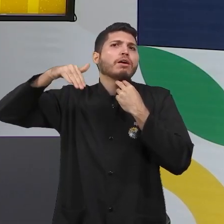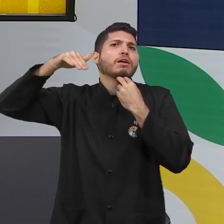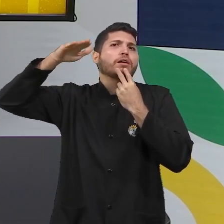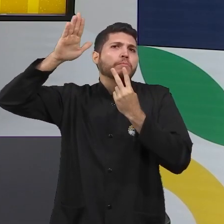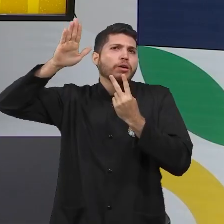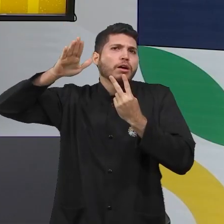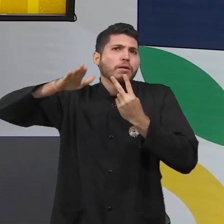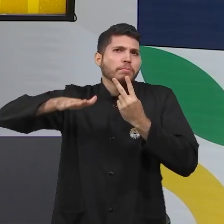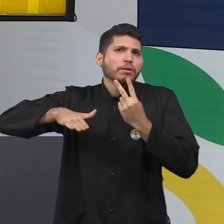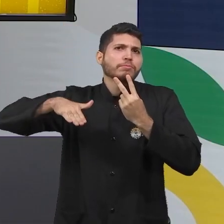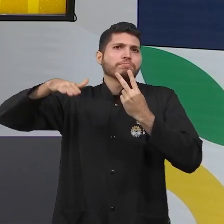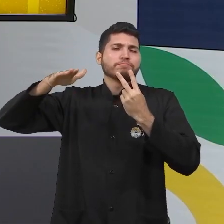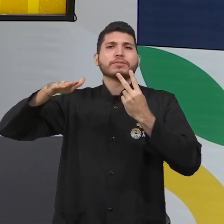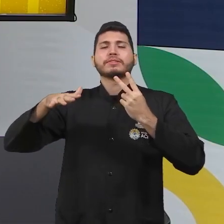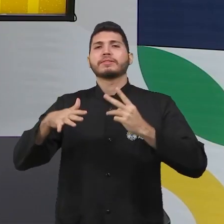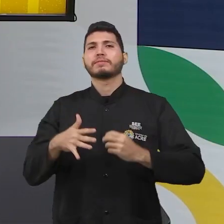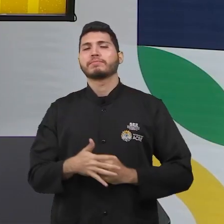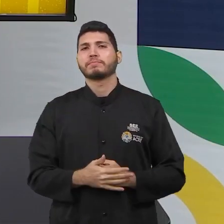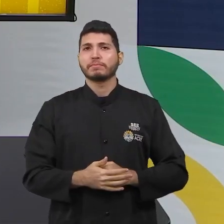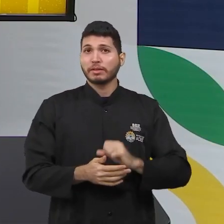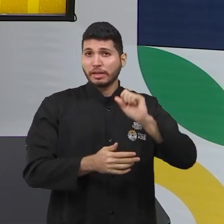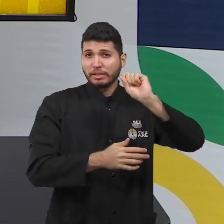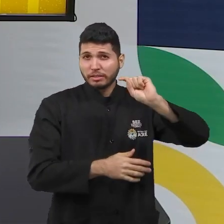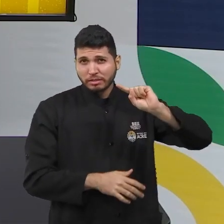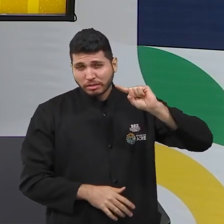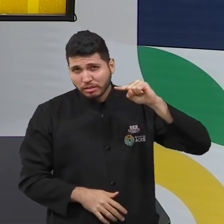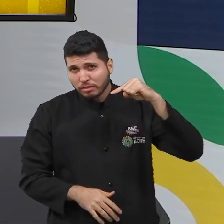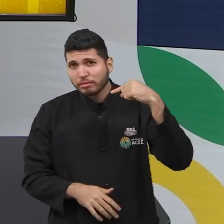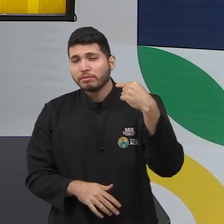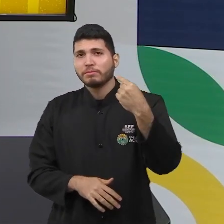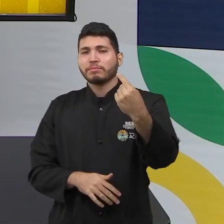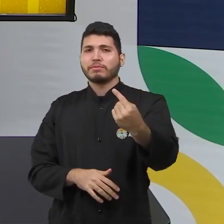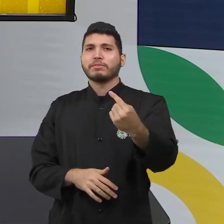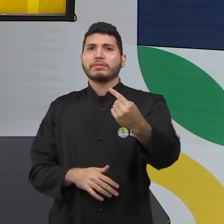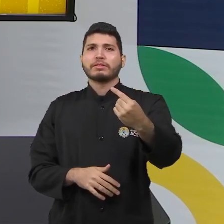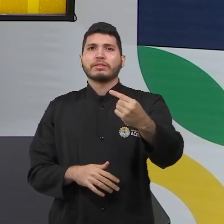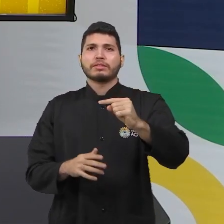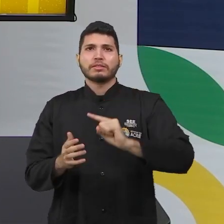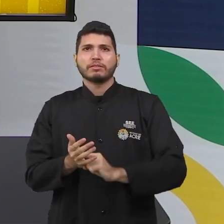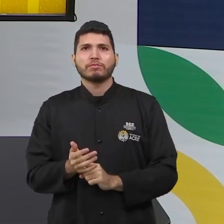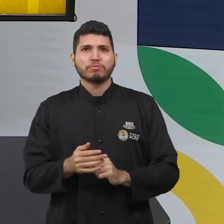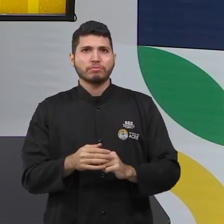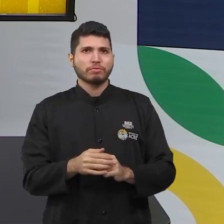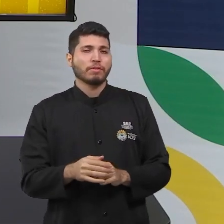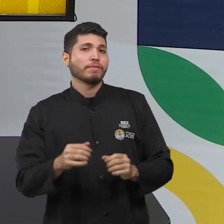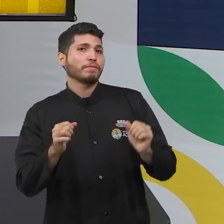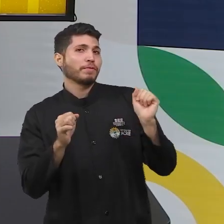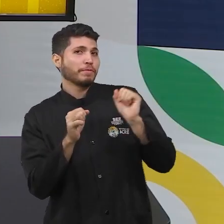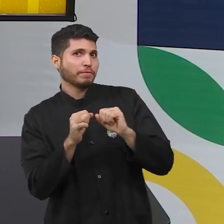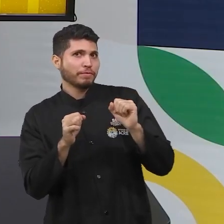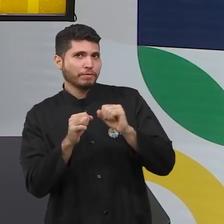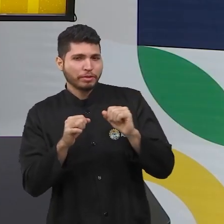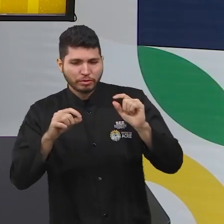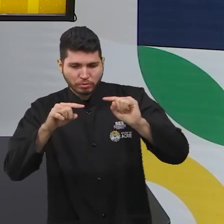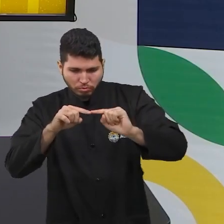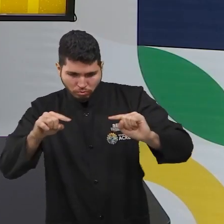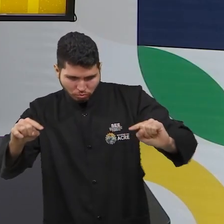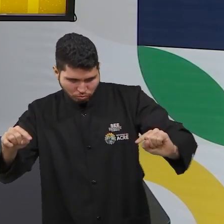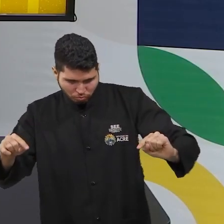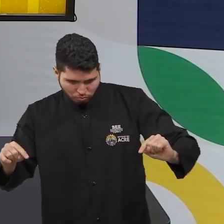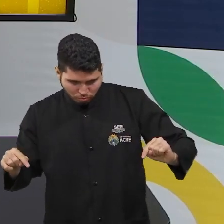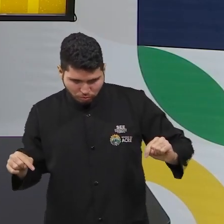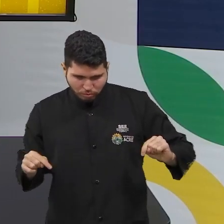dos atores. Só depois que essa construção do cenário e de figurino e dos outros elementos é